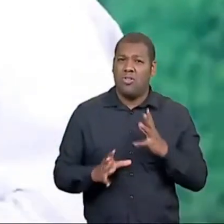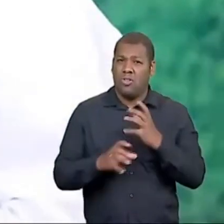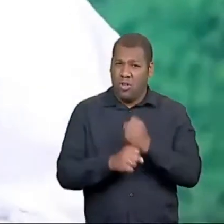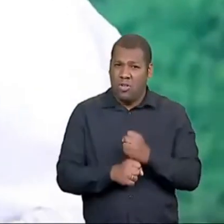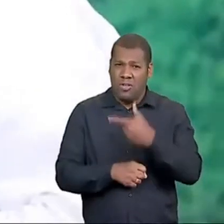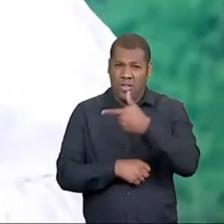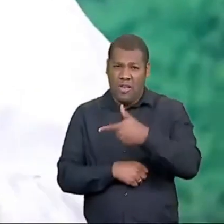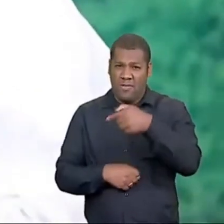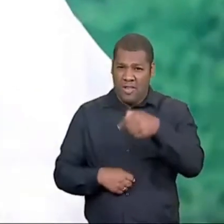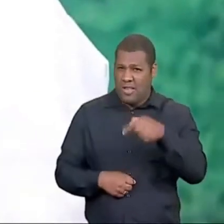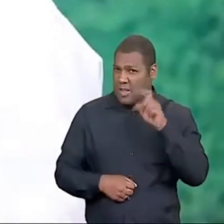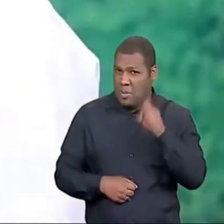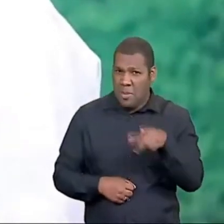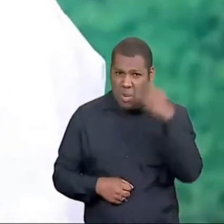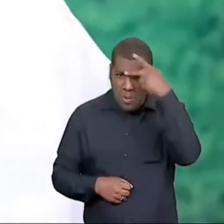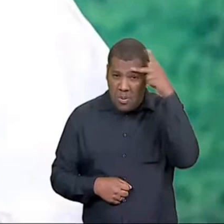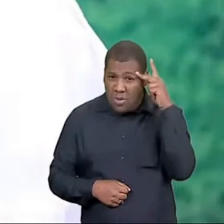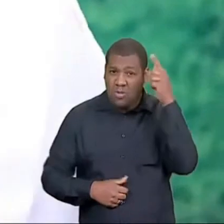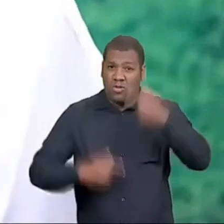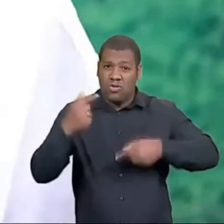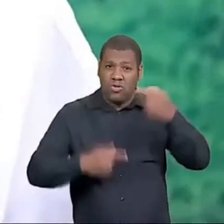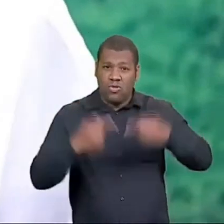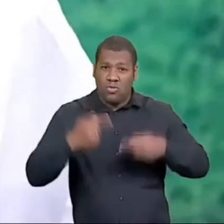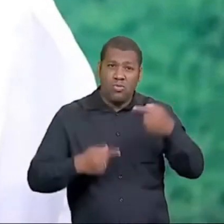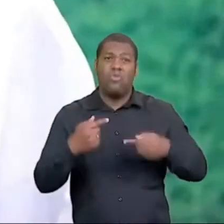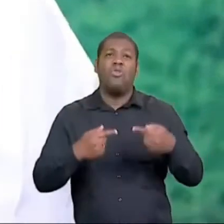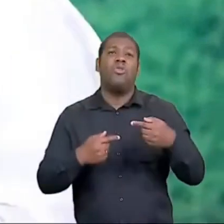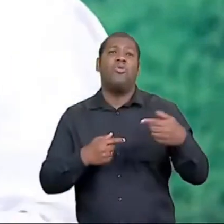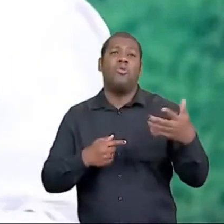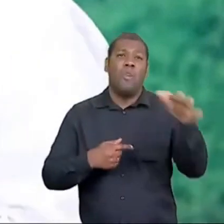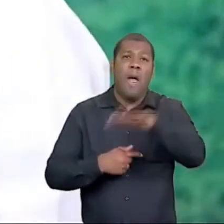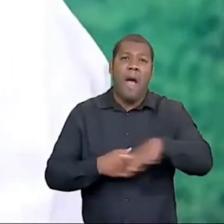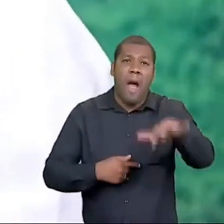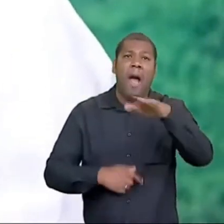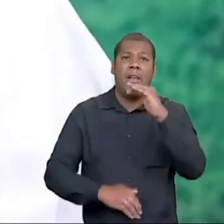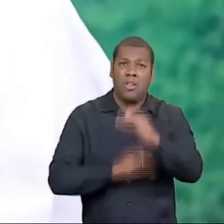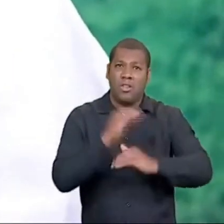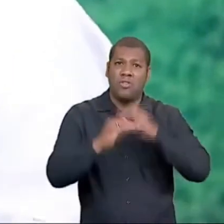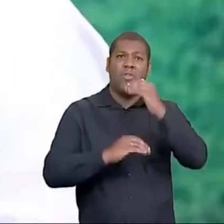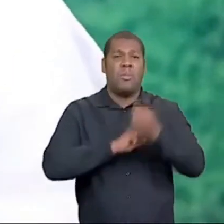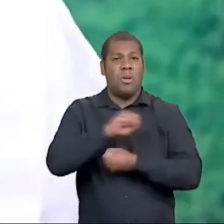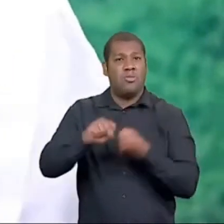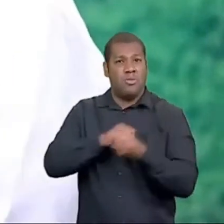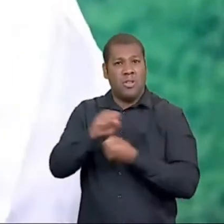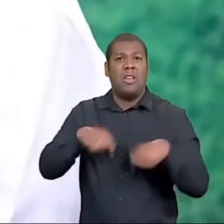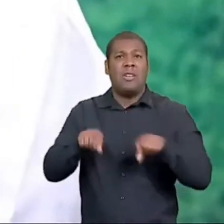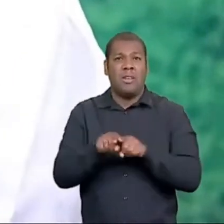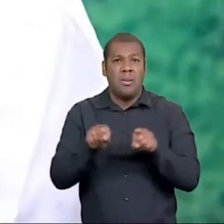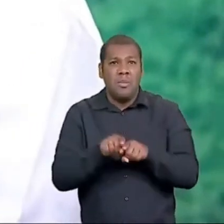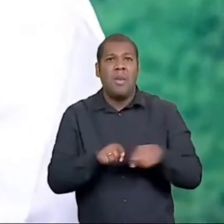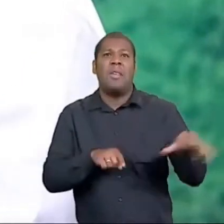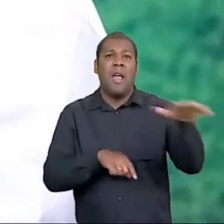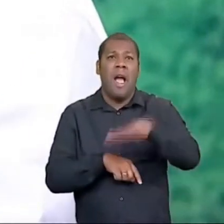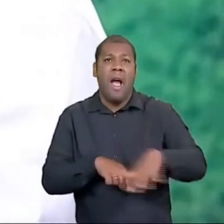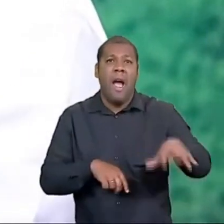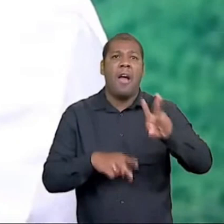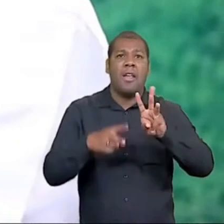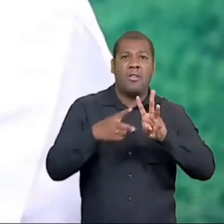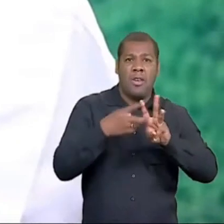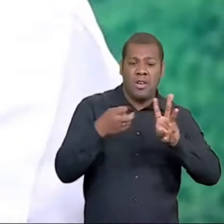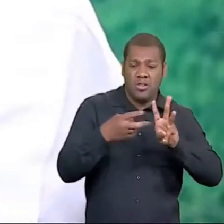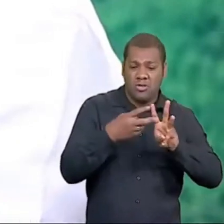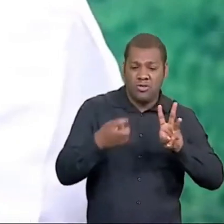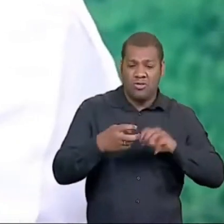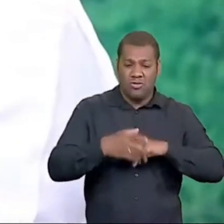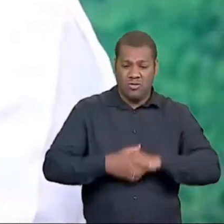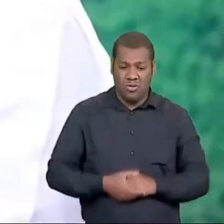clima, discutindo a questão do desenvolvimento sustentável, discutindo a questão indígena, a questão da terra. Ou seja, esse encontro,